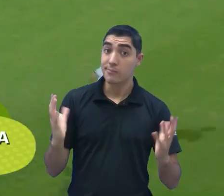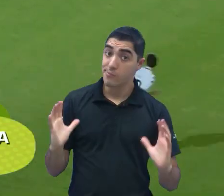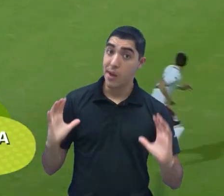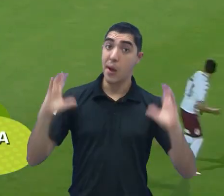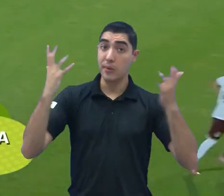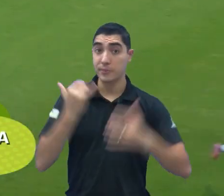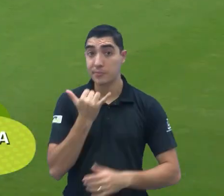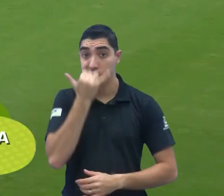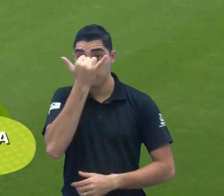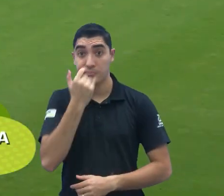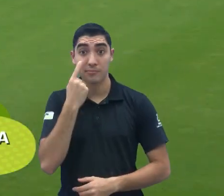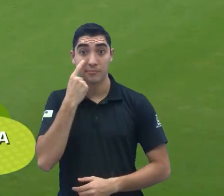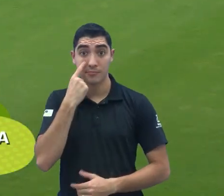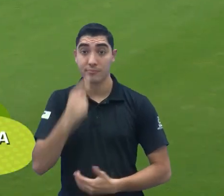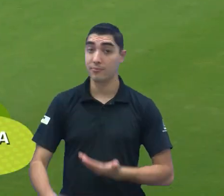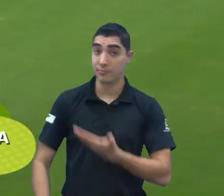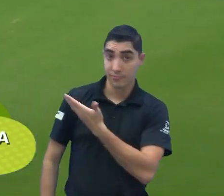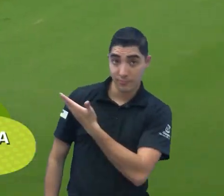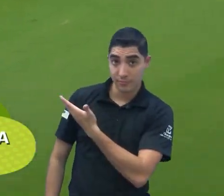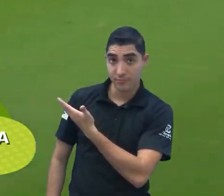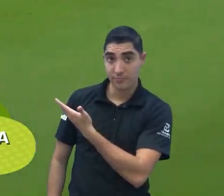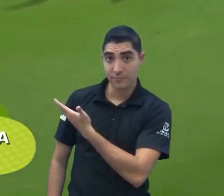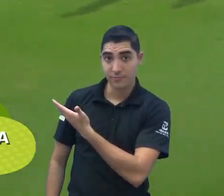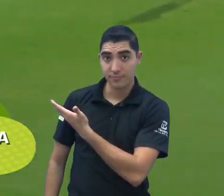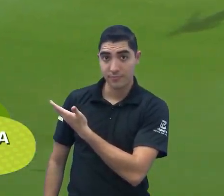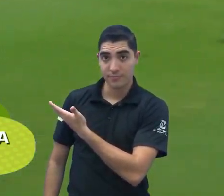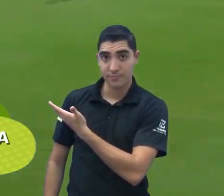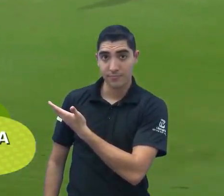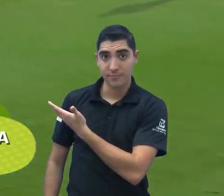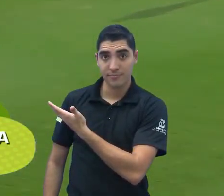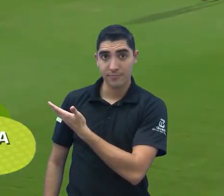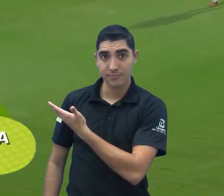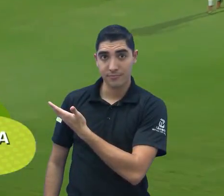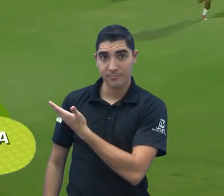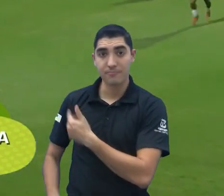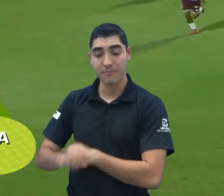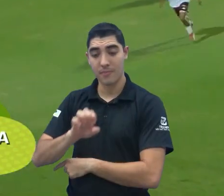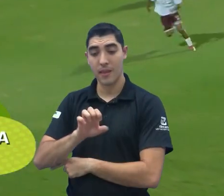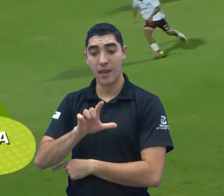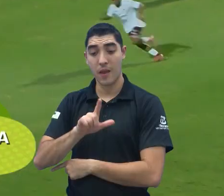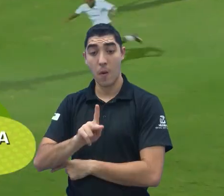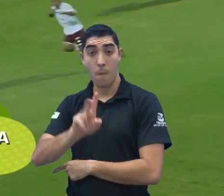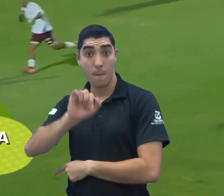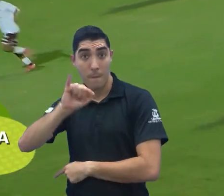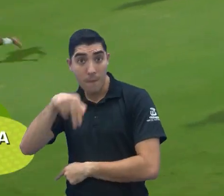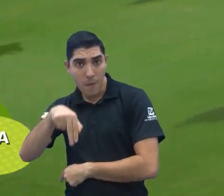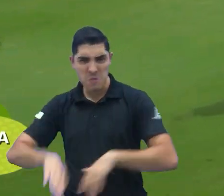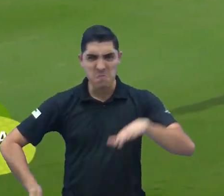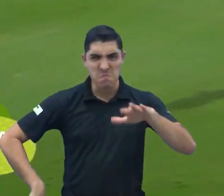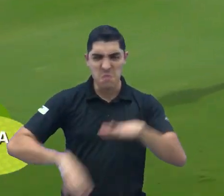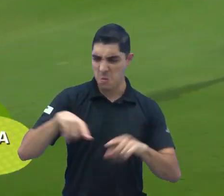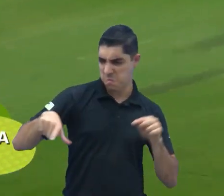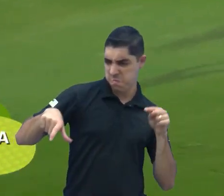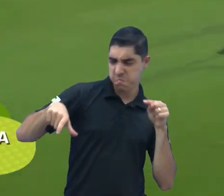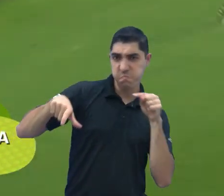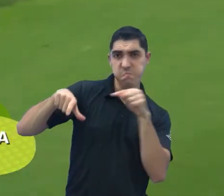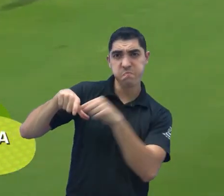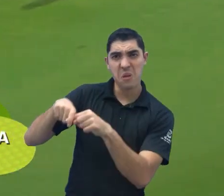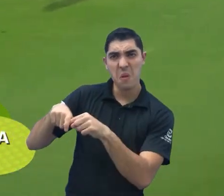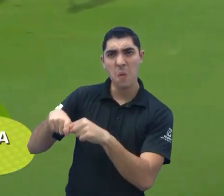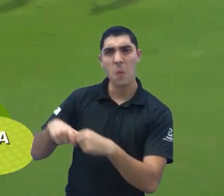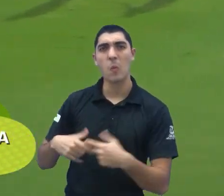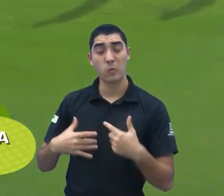que o camisa 13, Elkin Munhoz, chutou de fora da área e não perdoou. Sem chance para o goleirão